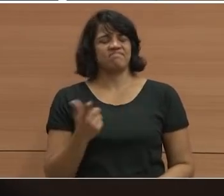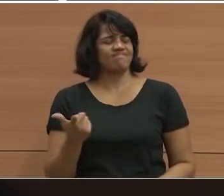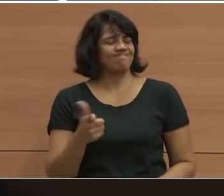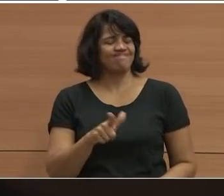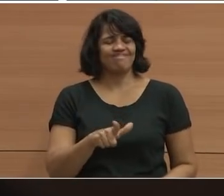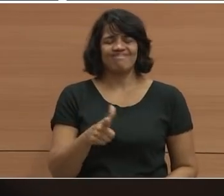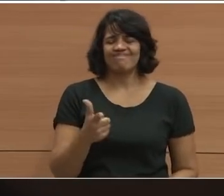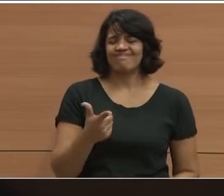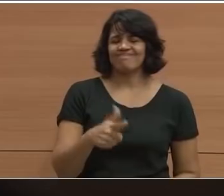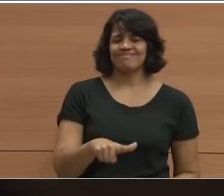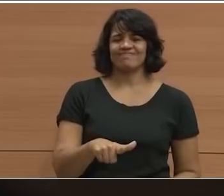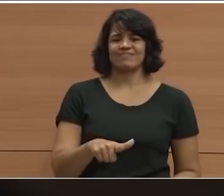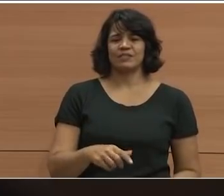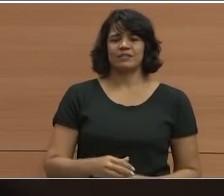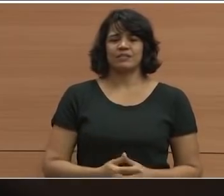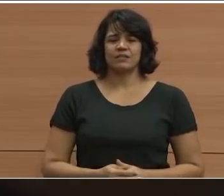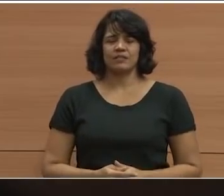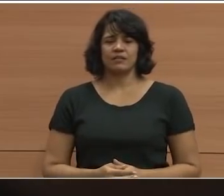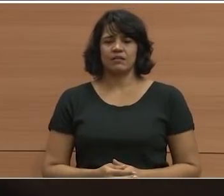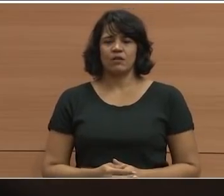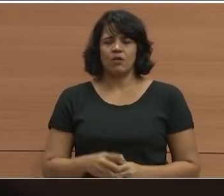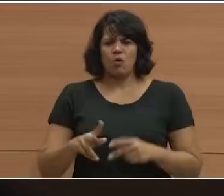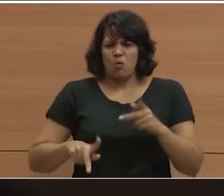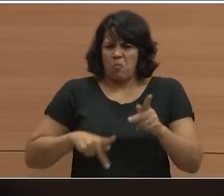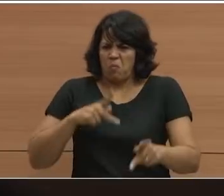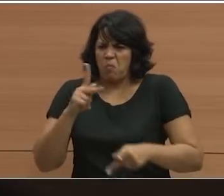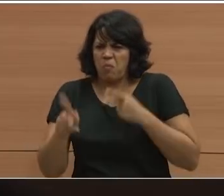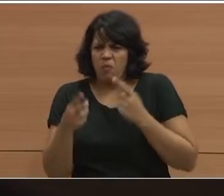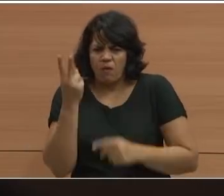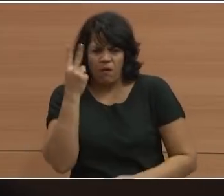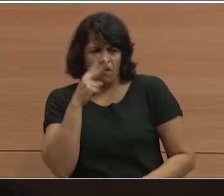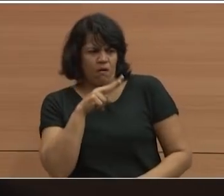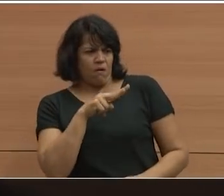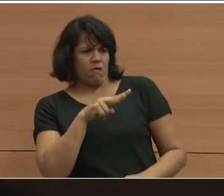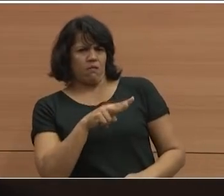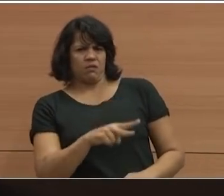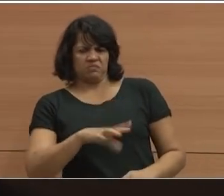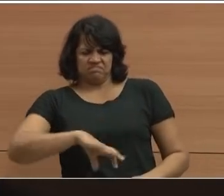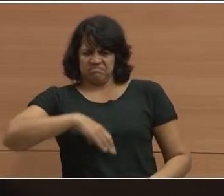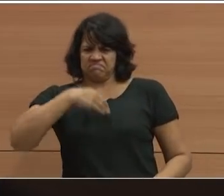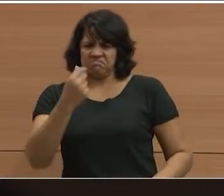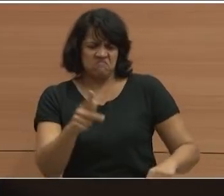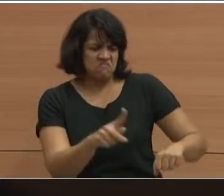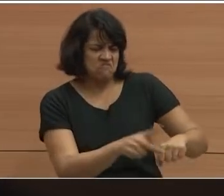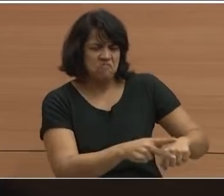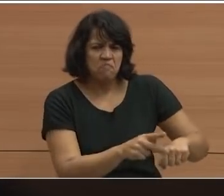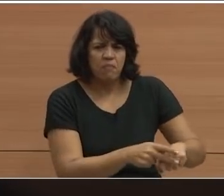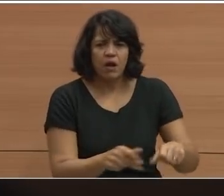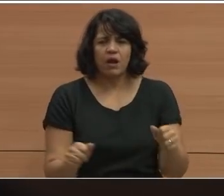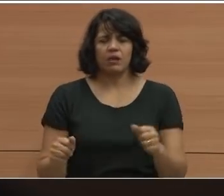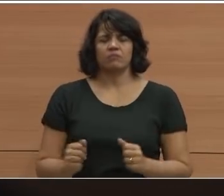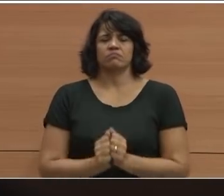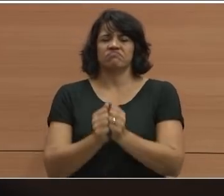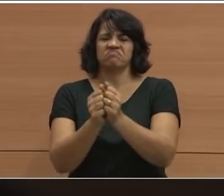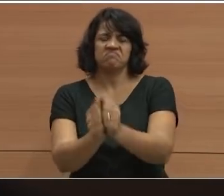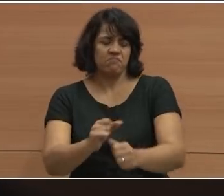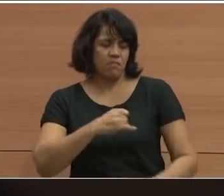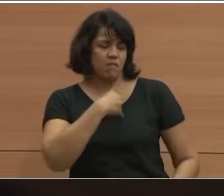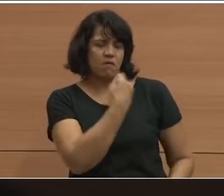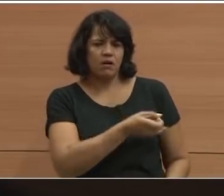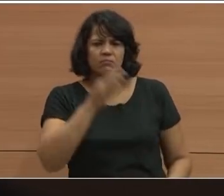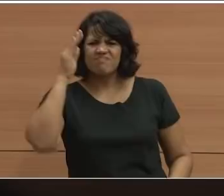Ao verem a intrepidez de Pedro e João, sabendo que eram